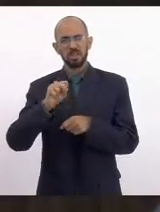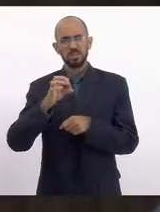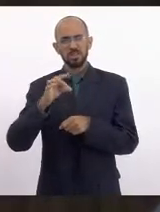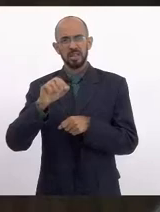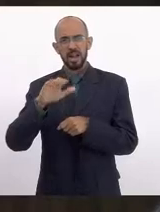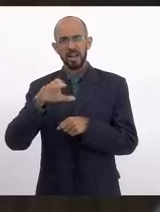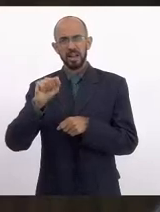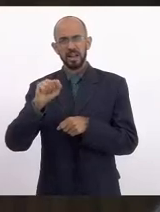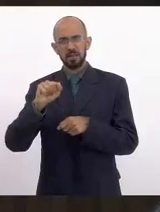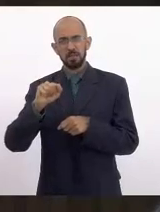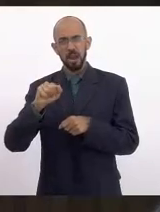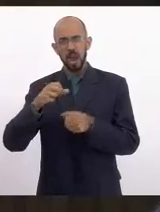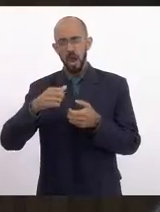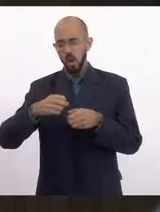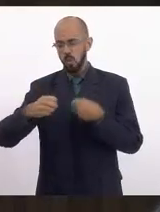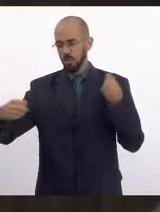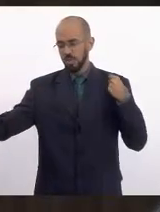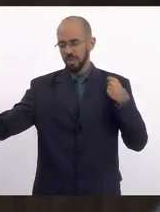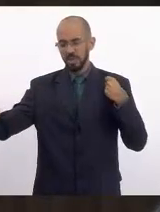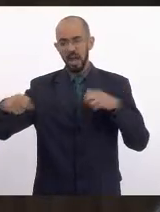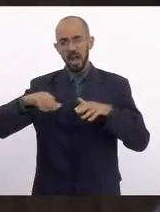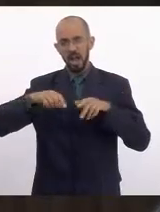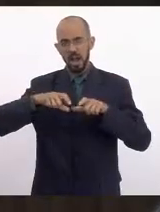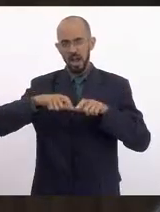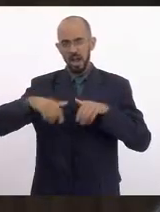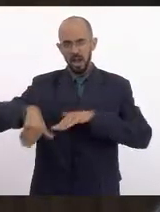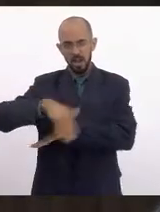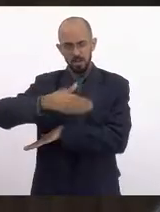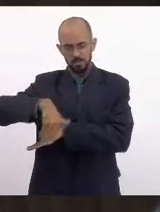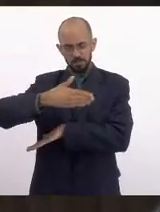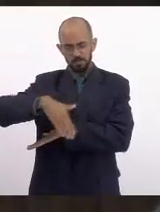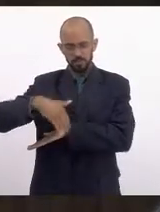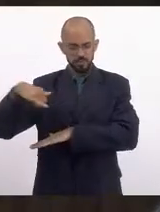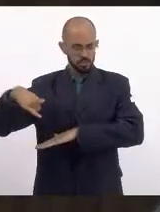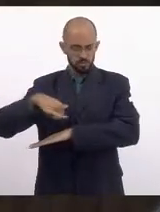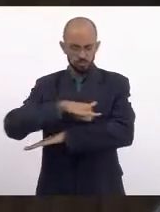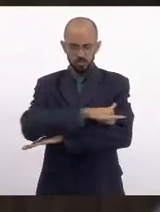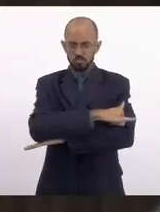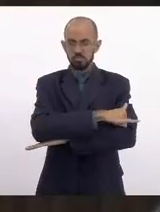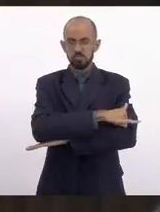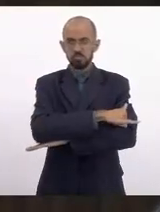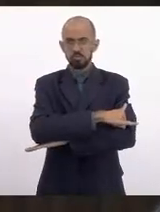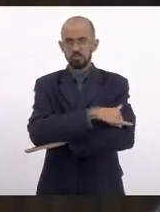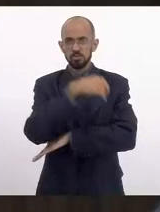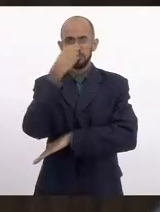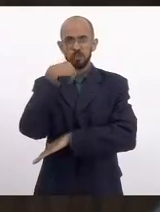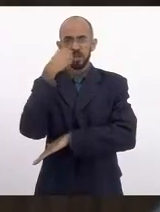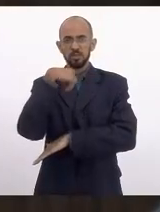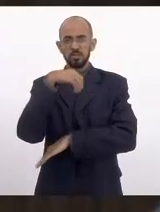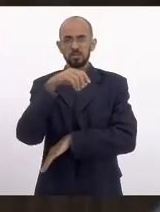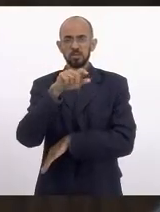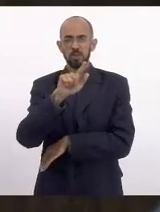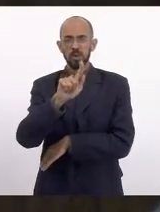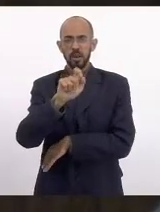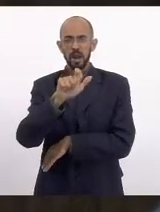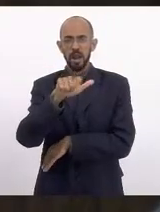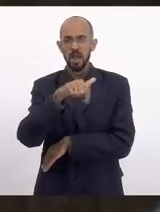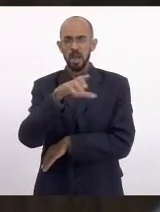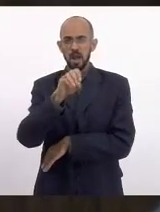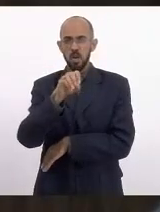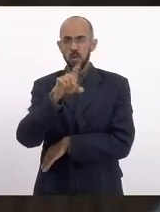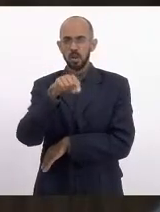e decolagem do Santos Dumont no cla bom senso de enfraquecimento do Galeão que é o nosso aeroporto